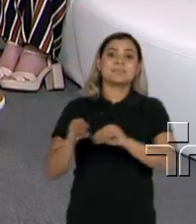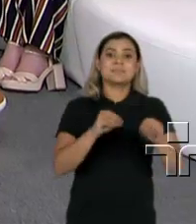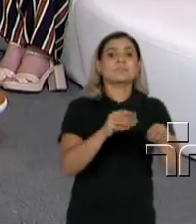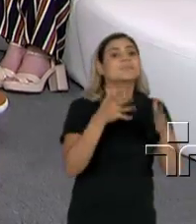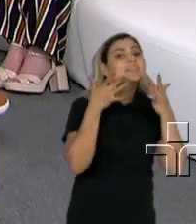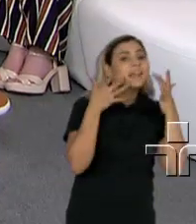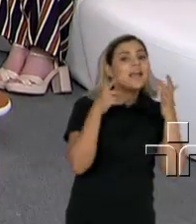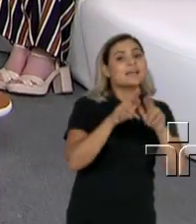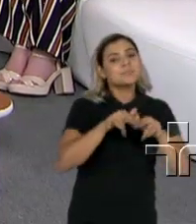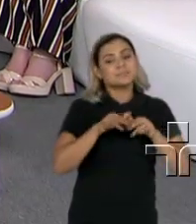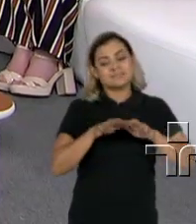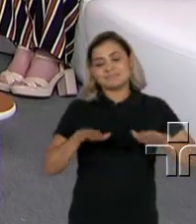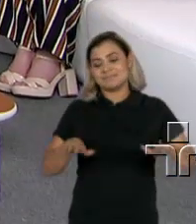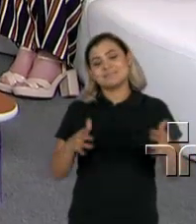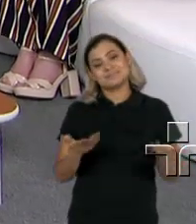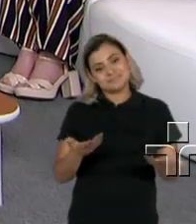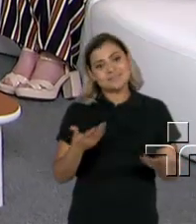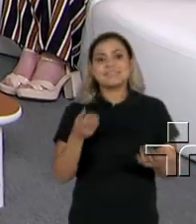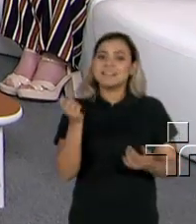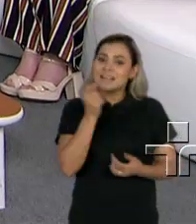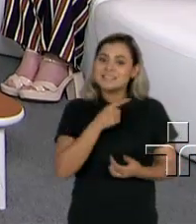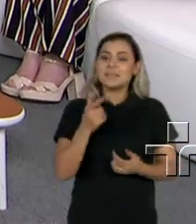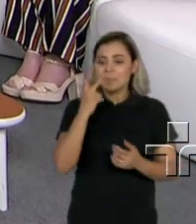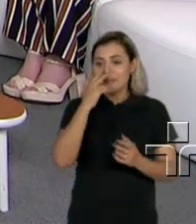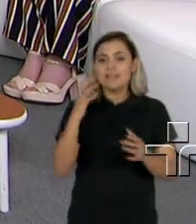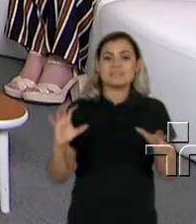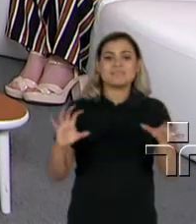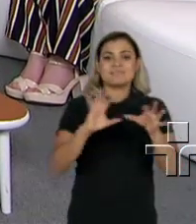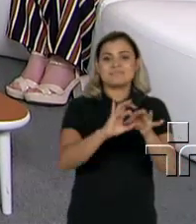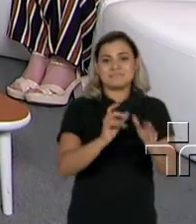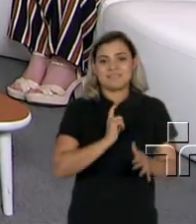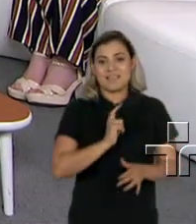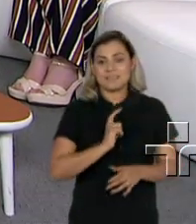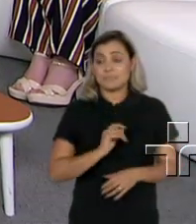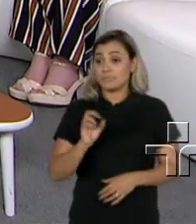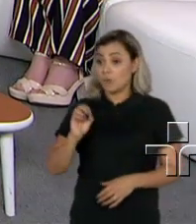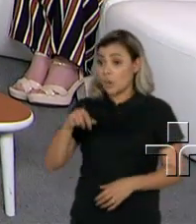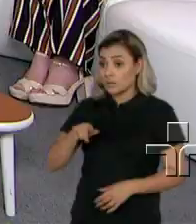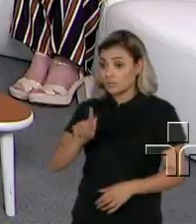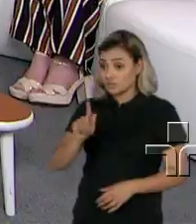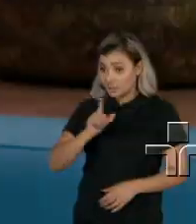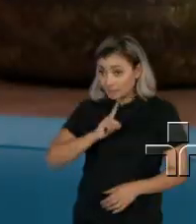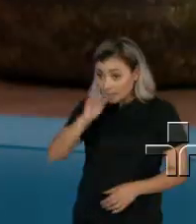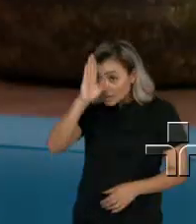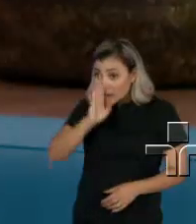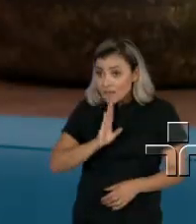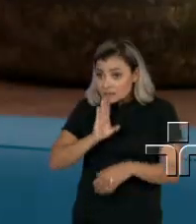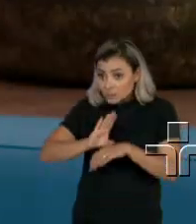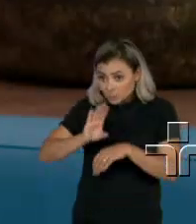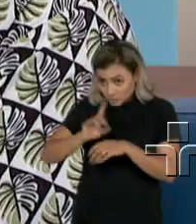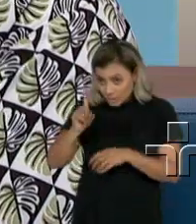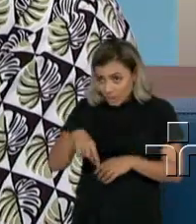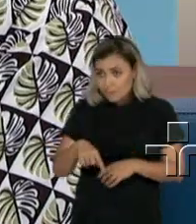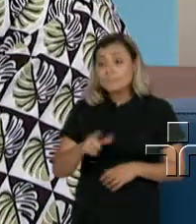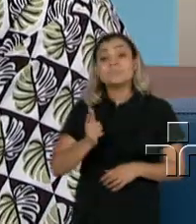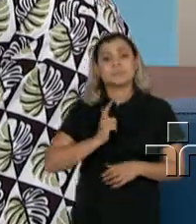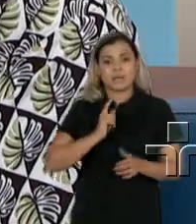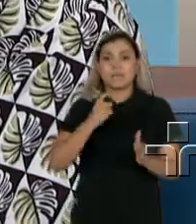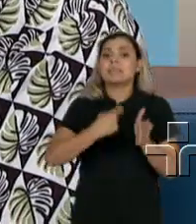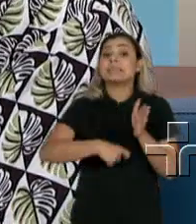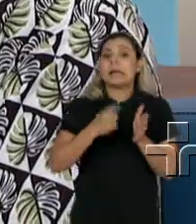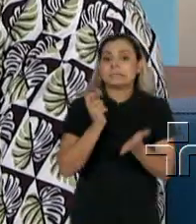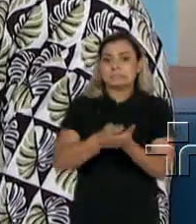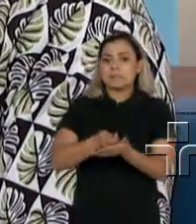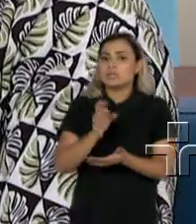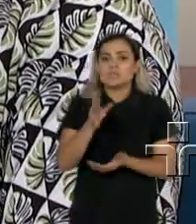teatro na escola então uma coisa acabou unindo a outra é o que oferece de forma gratuita já tem uma pequena taxa para